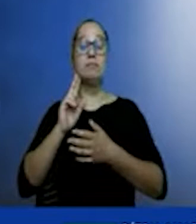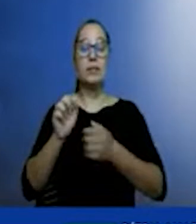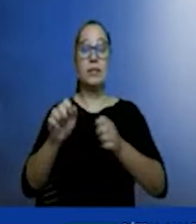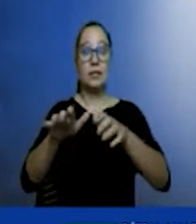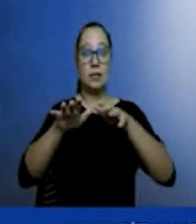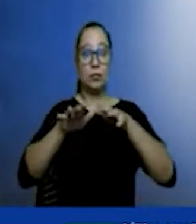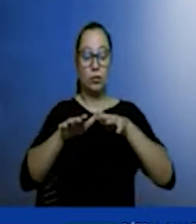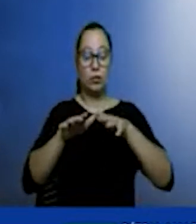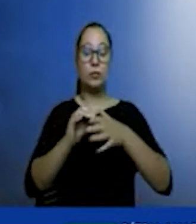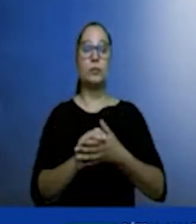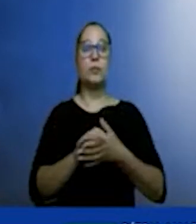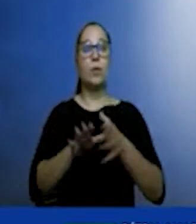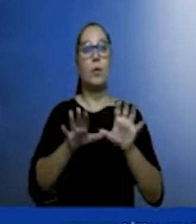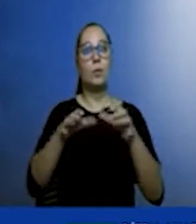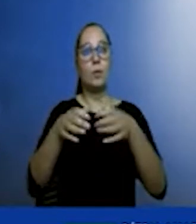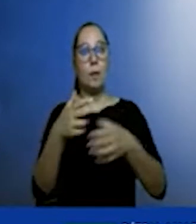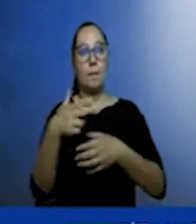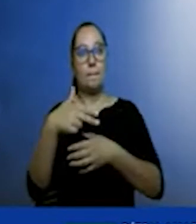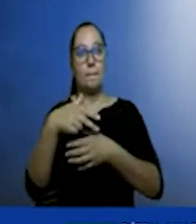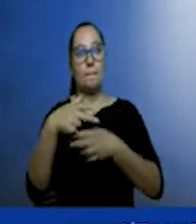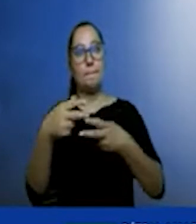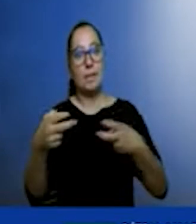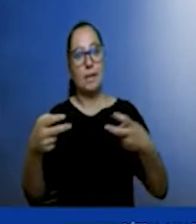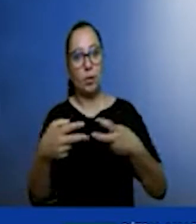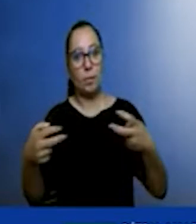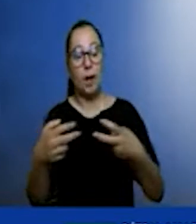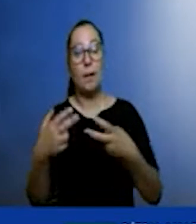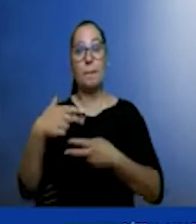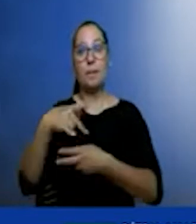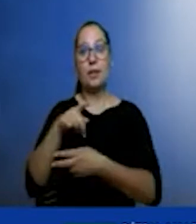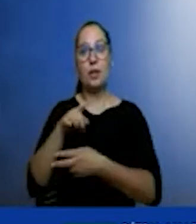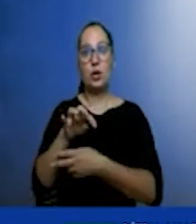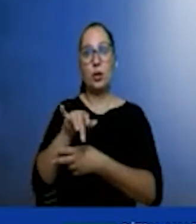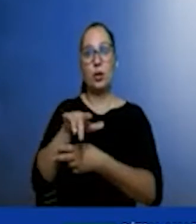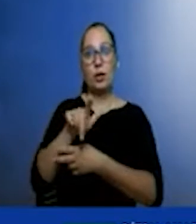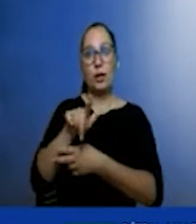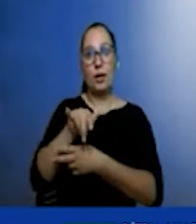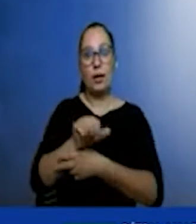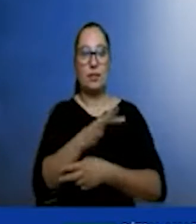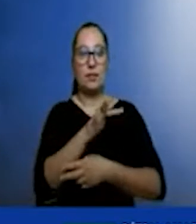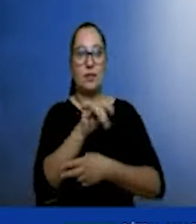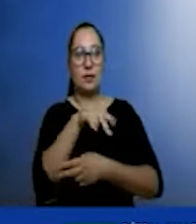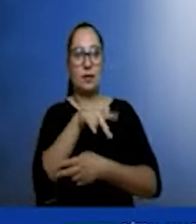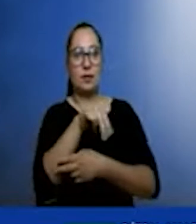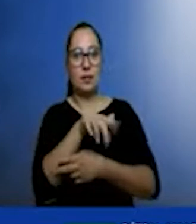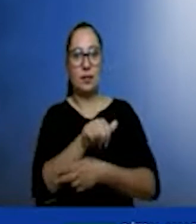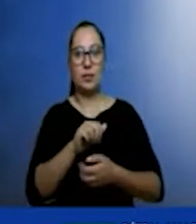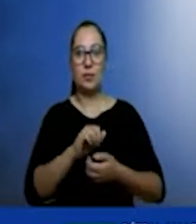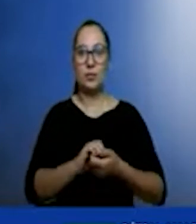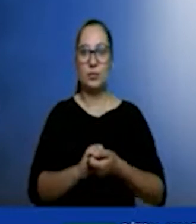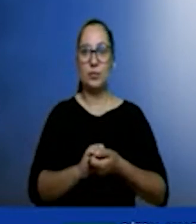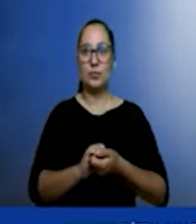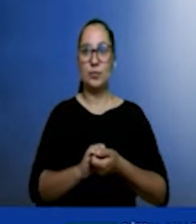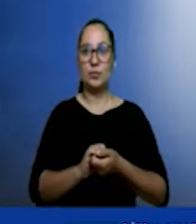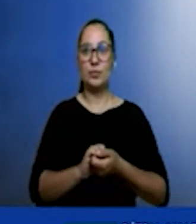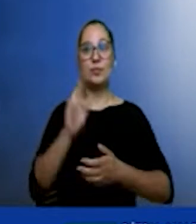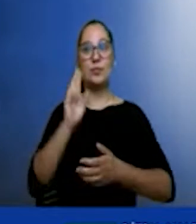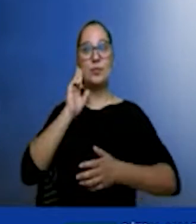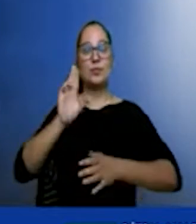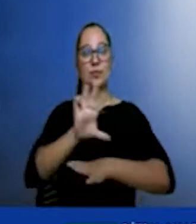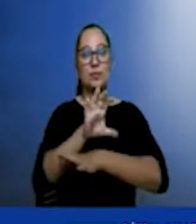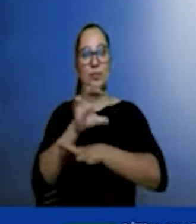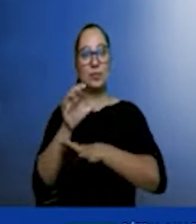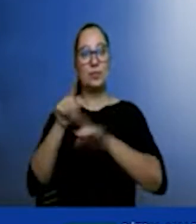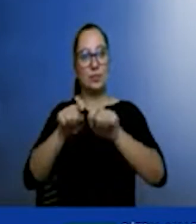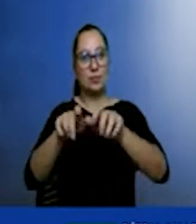de Petrobras, de Petróleo e Gás, IBP, Fernanda Delgado de Jesus. O diretor científico e executivo